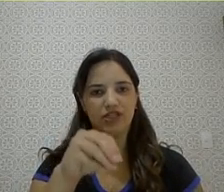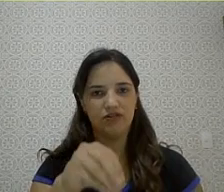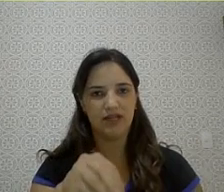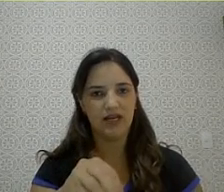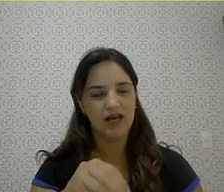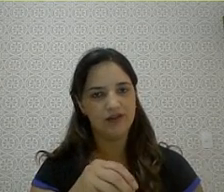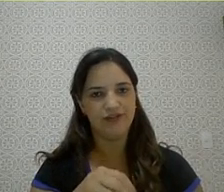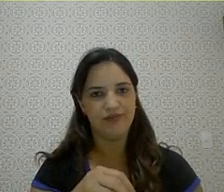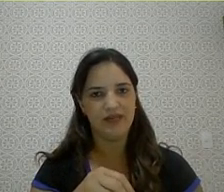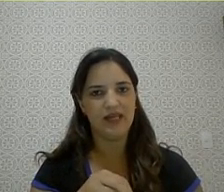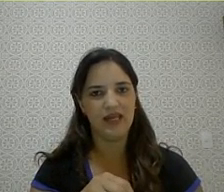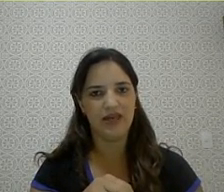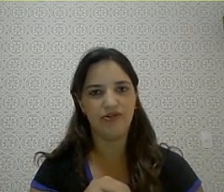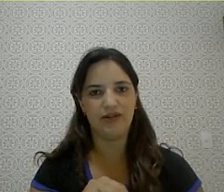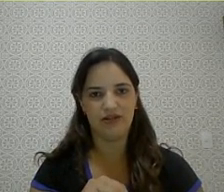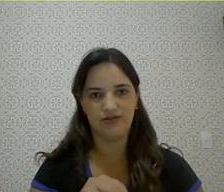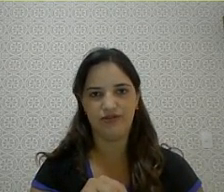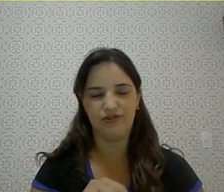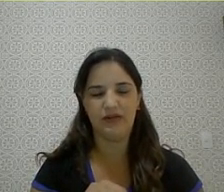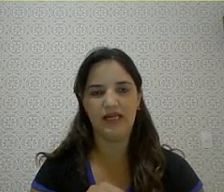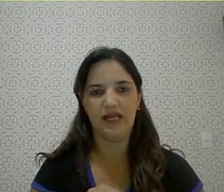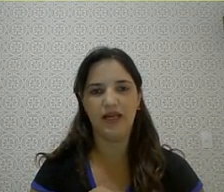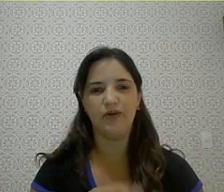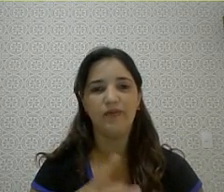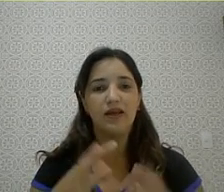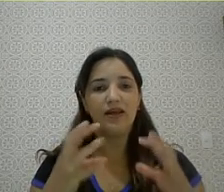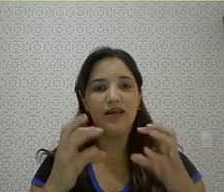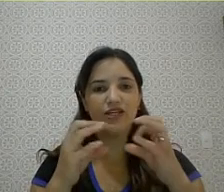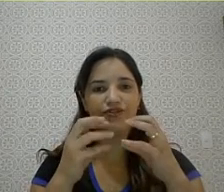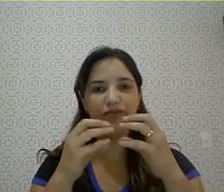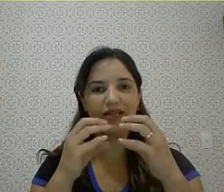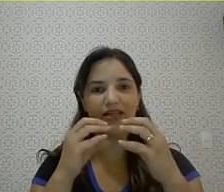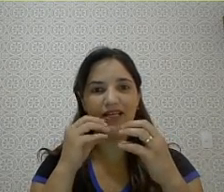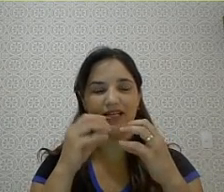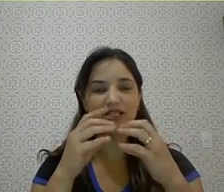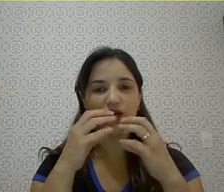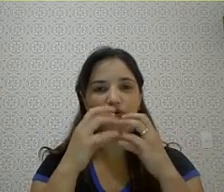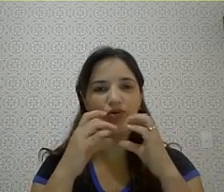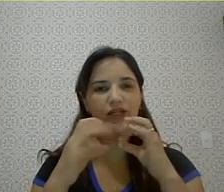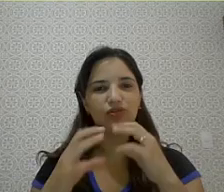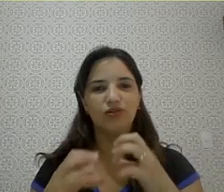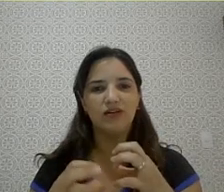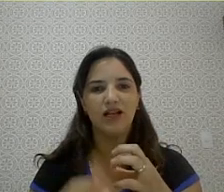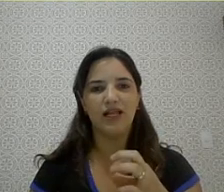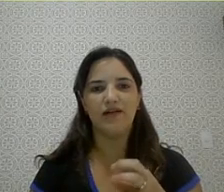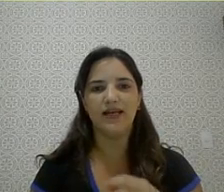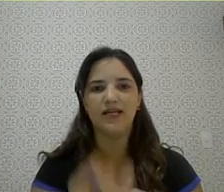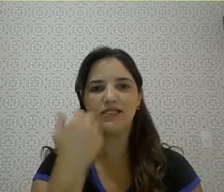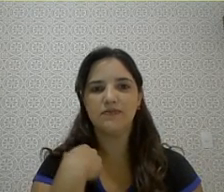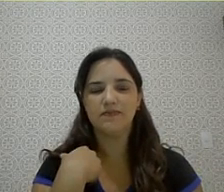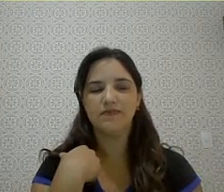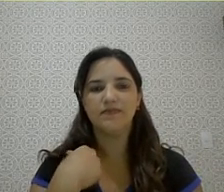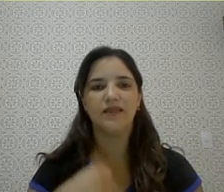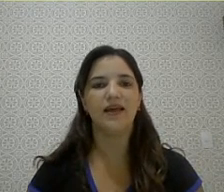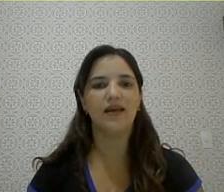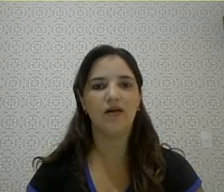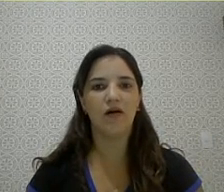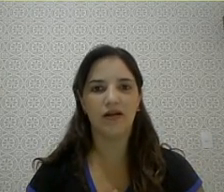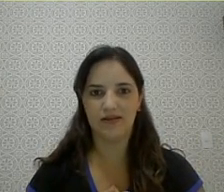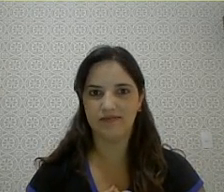coloca o focinho dele lá no formigueiro, dentro do formigueiro, e as formiguinhas gruda tudo na língua. Aí eles